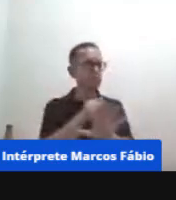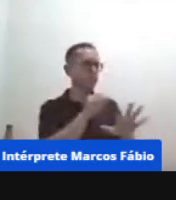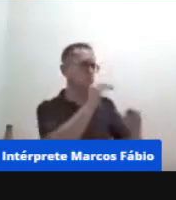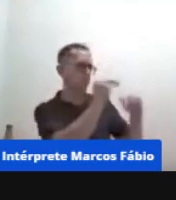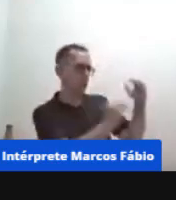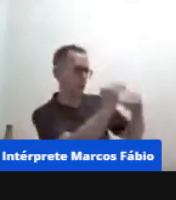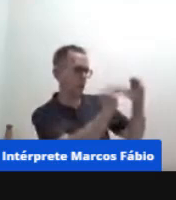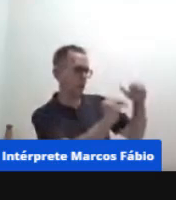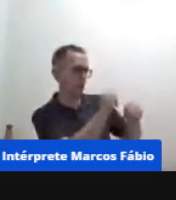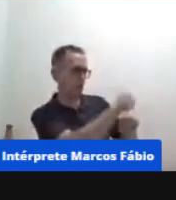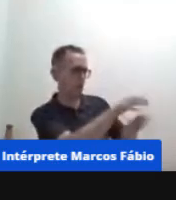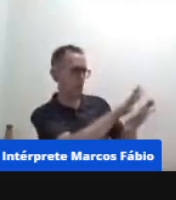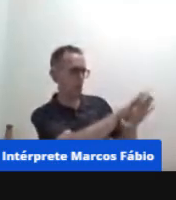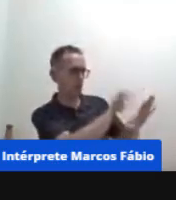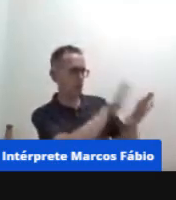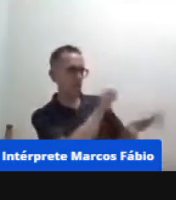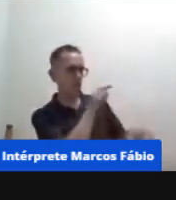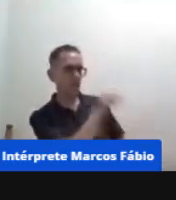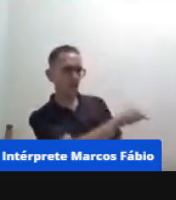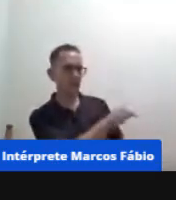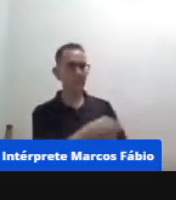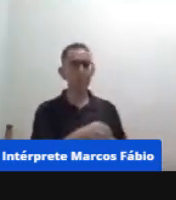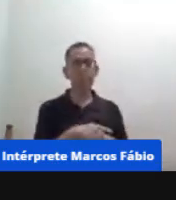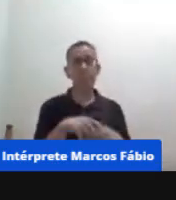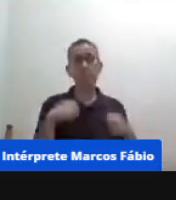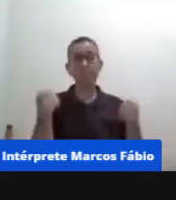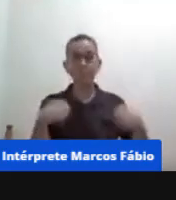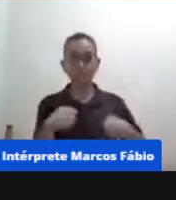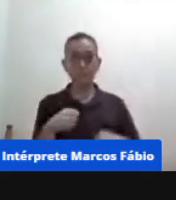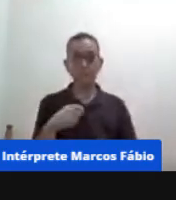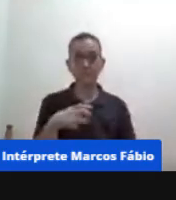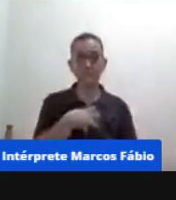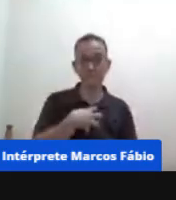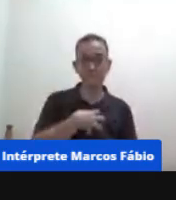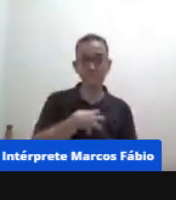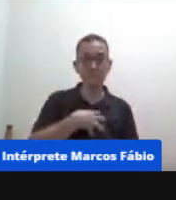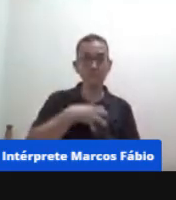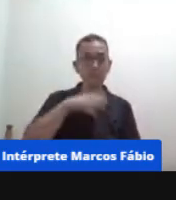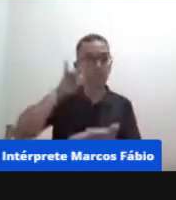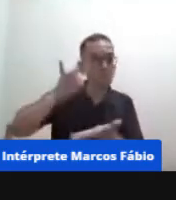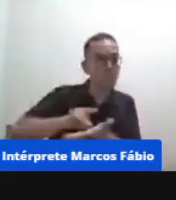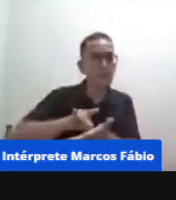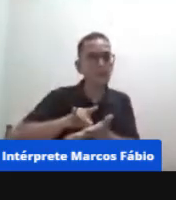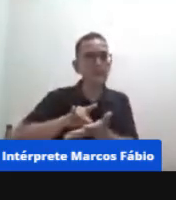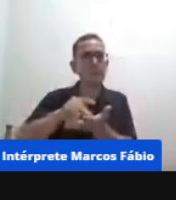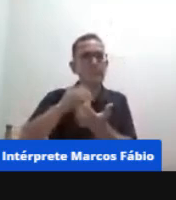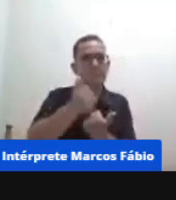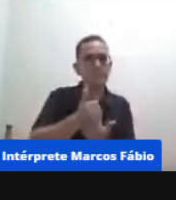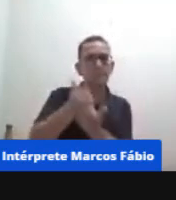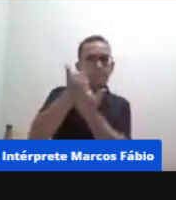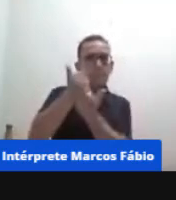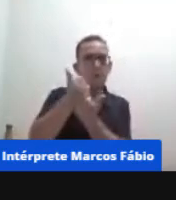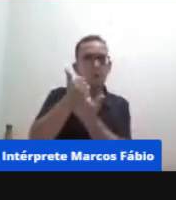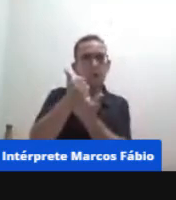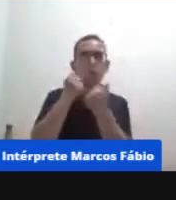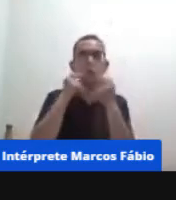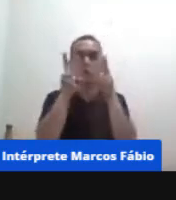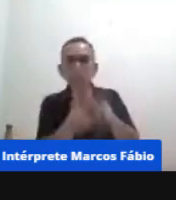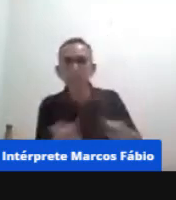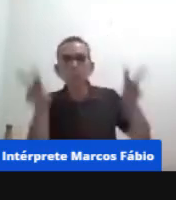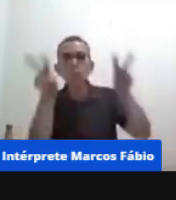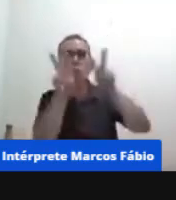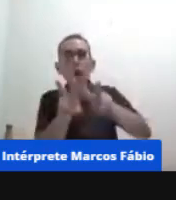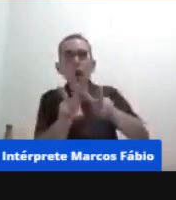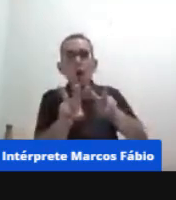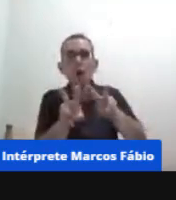eu preciso de uma situação mais real, se esse apoio visual eu preciso de uma representatividade mais real,